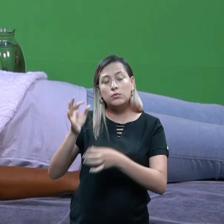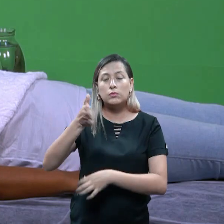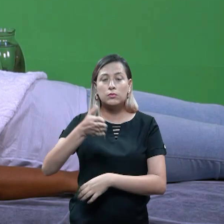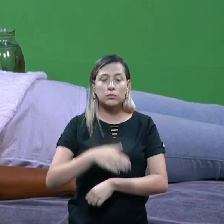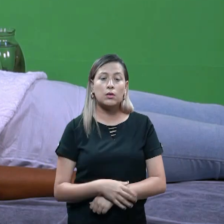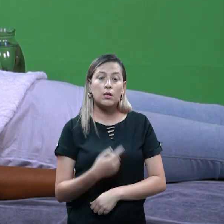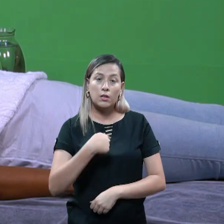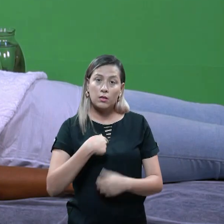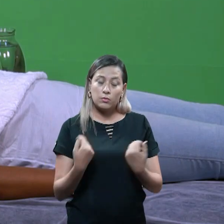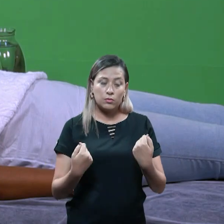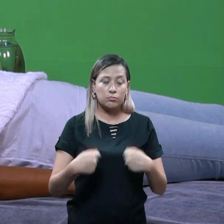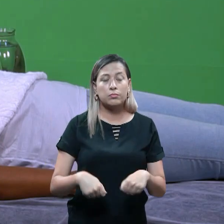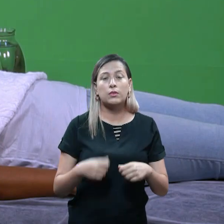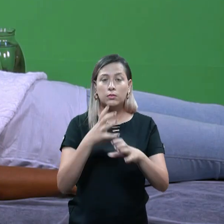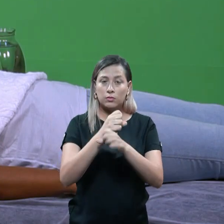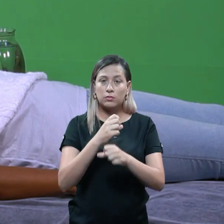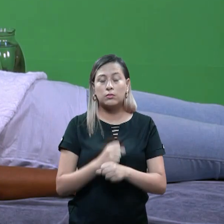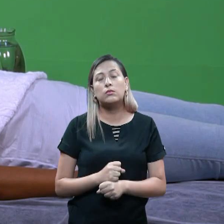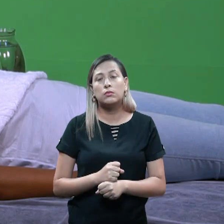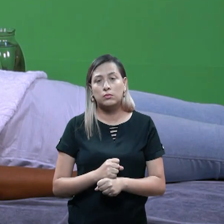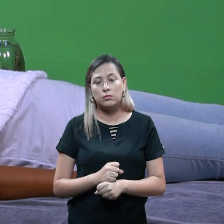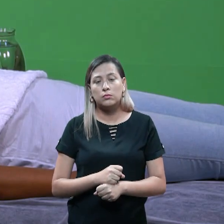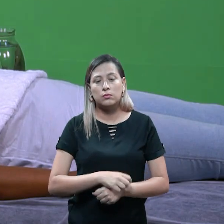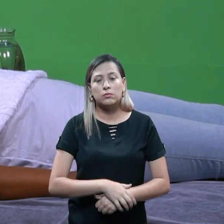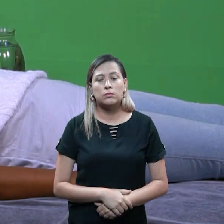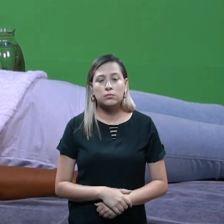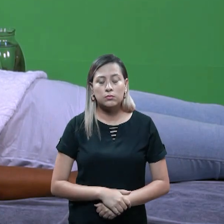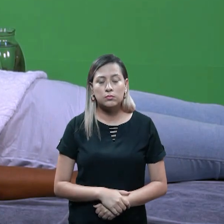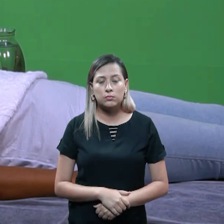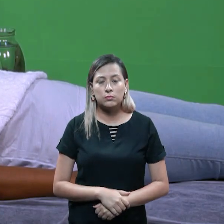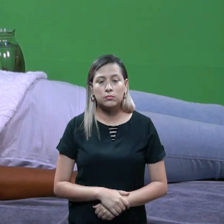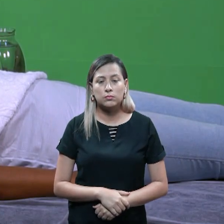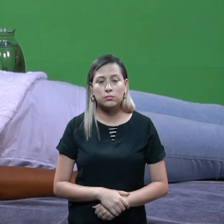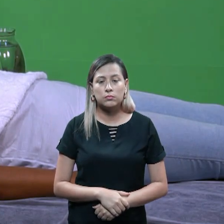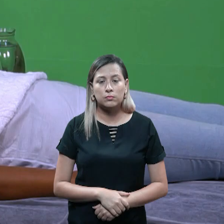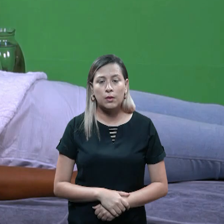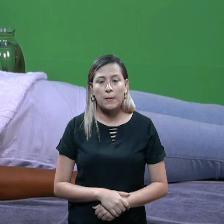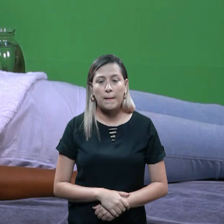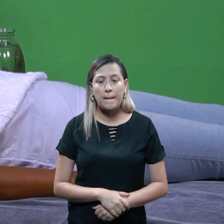sou capaz de calcular o ponto alto dessa sobrancelha. Como?